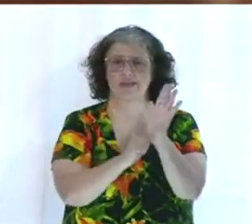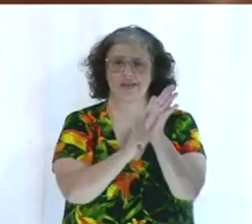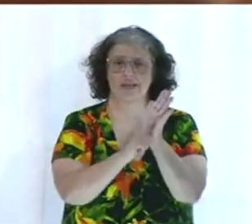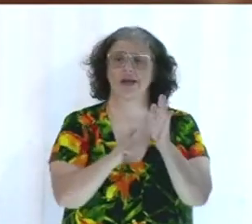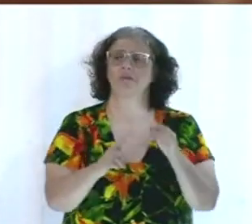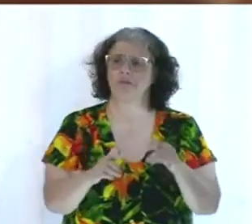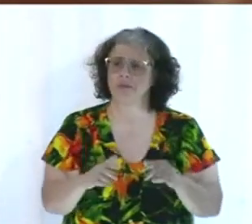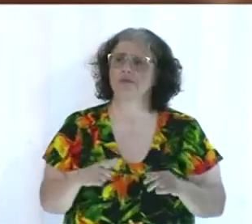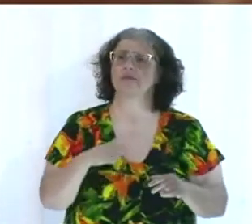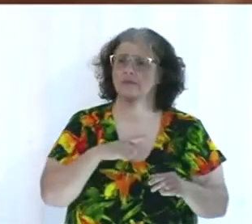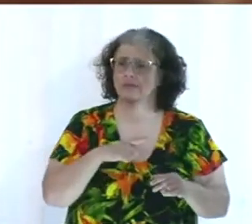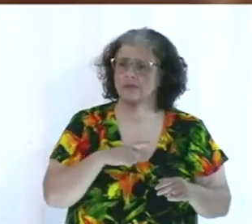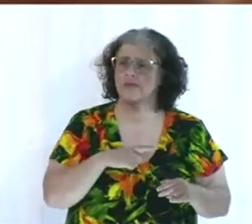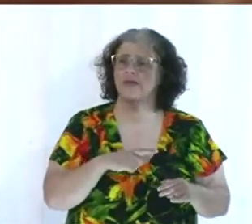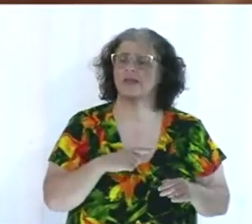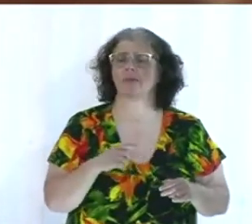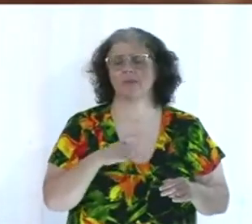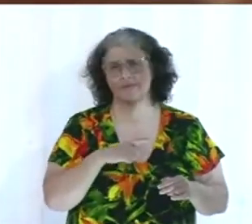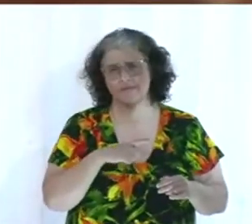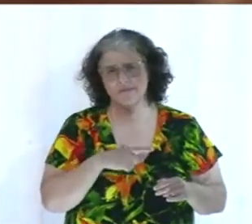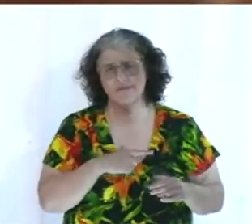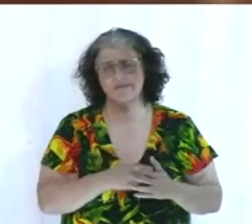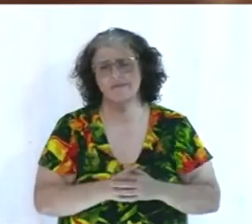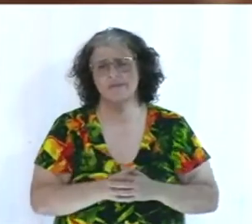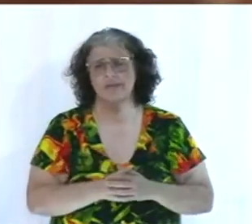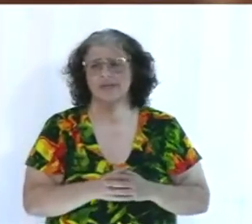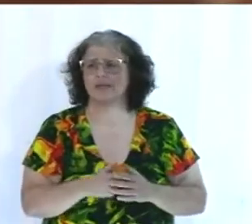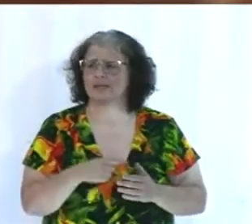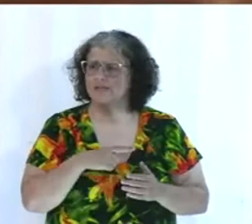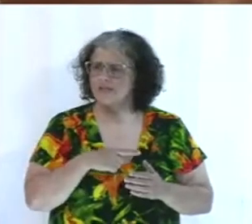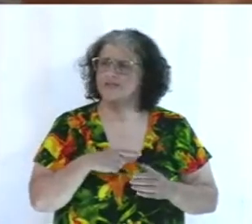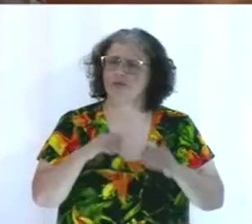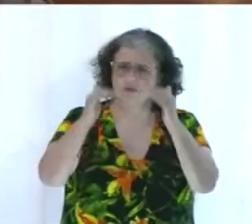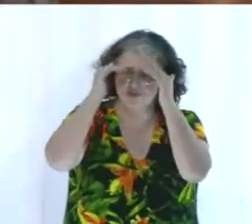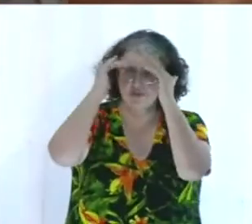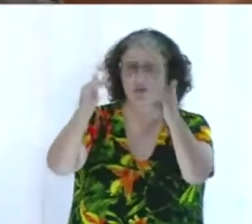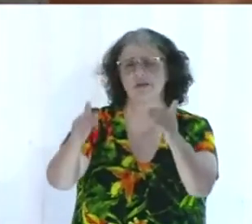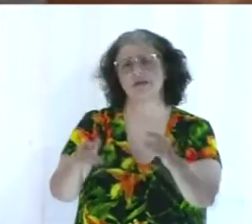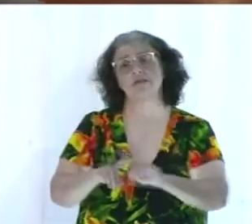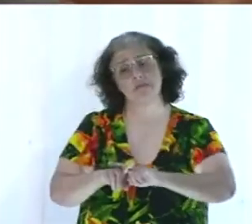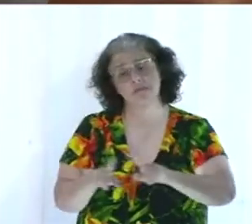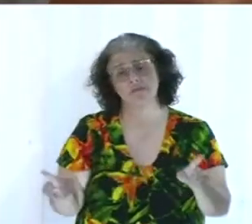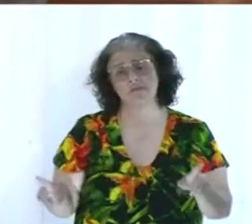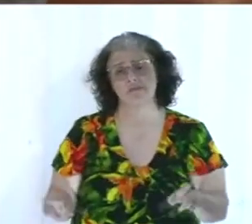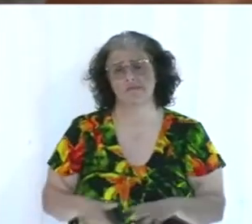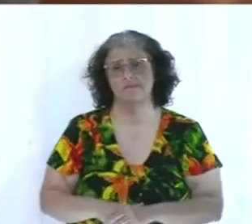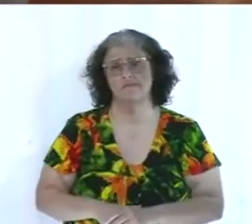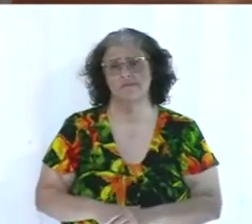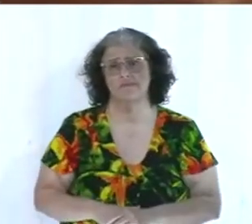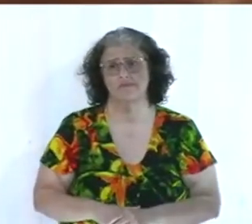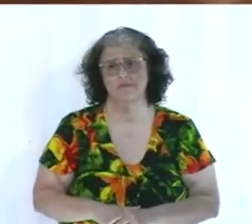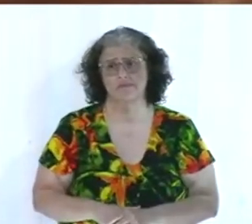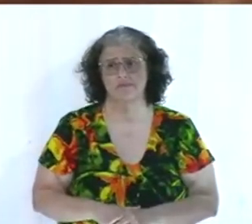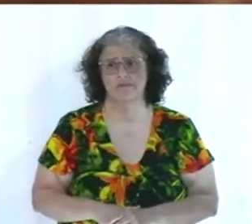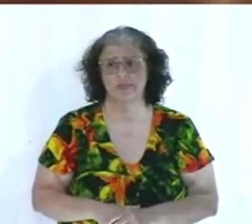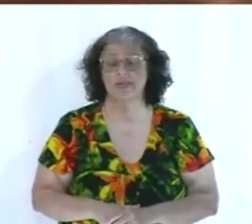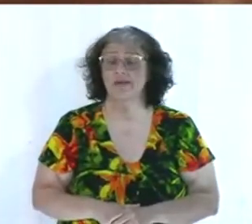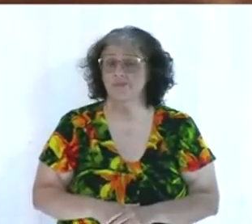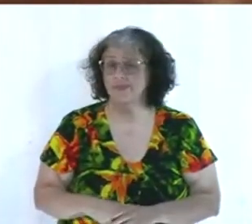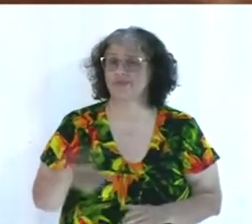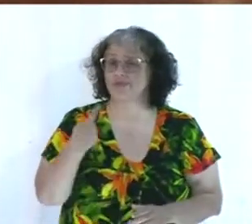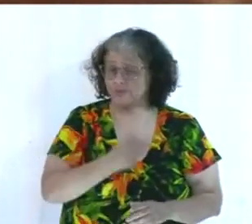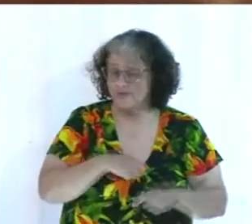nós, Igreja Presbiteriana da Lapa, você que nos acompanha nessa noite. Talvez você diga assim: desse pecado eu não vou cair não, pastor, eu estou